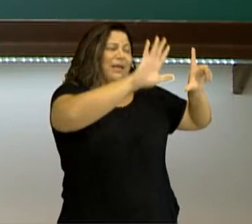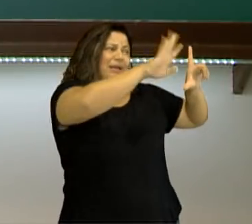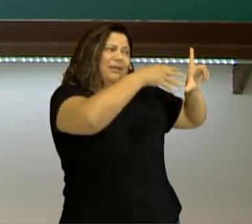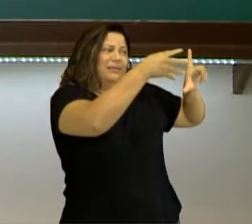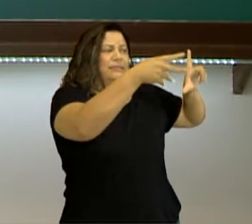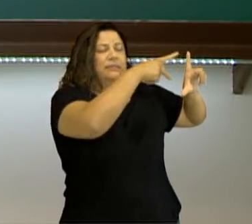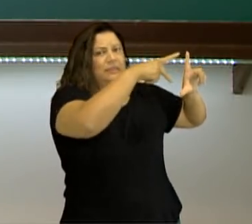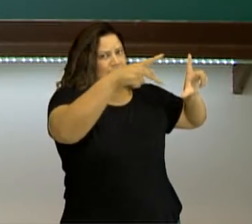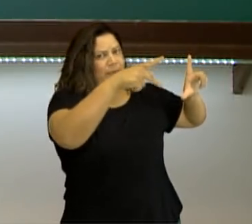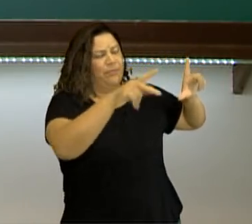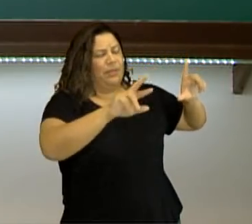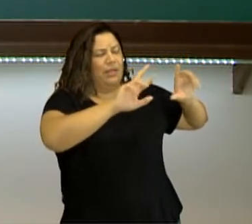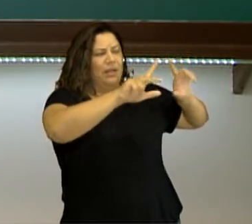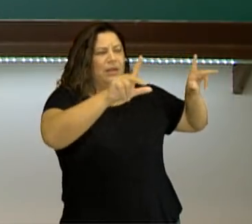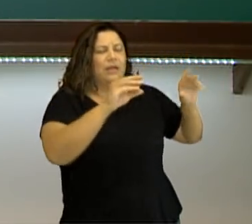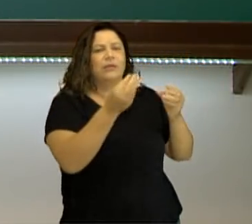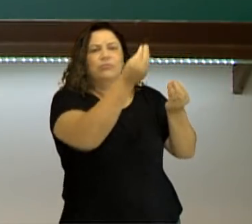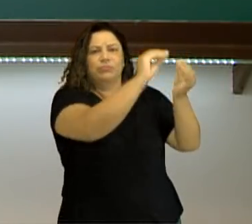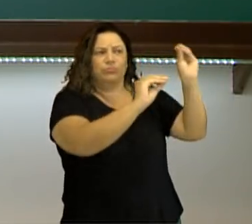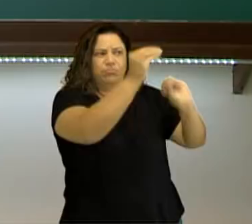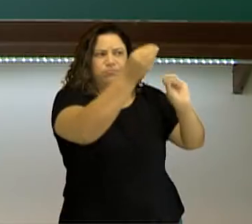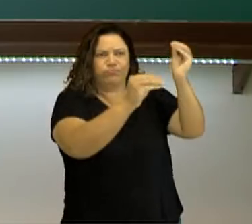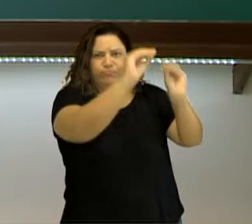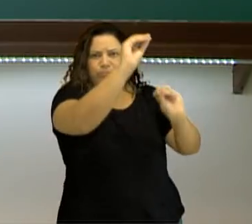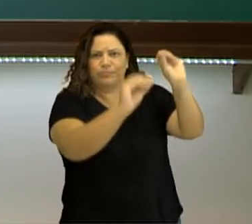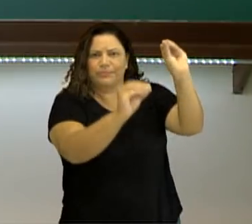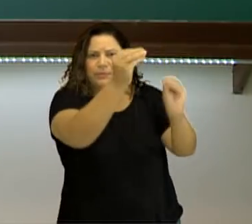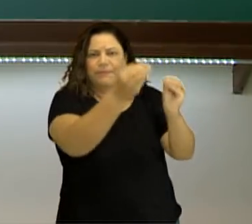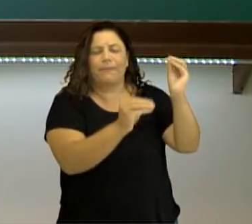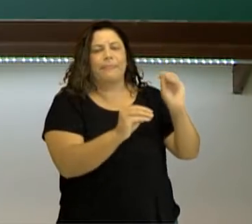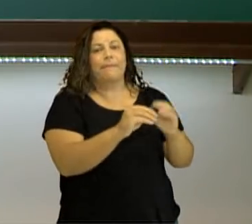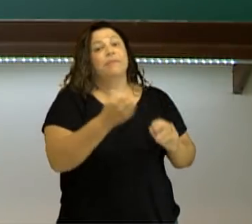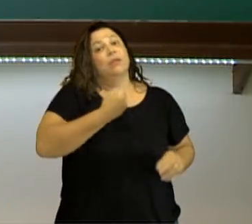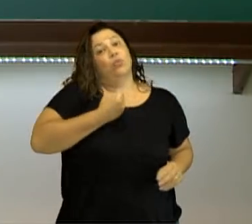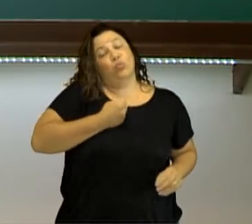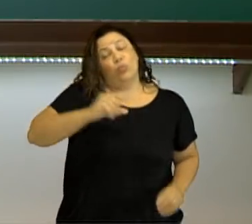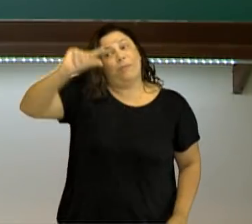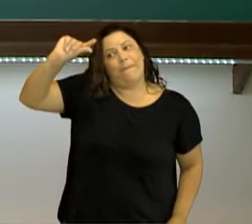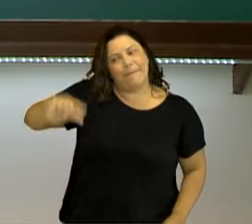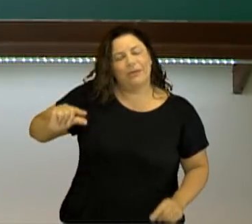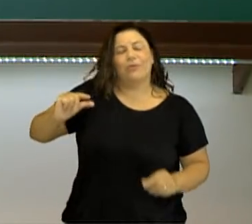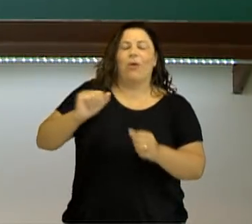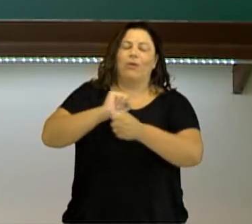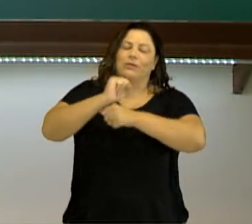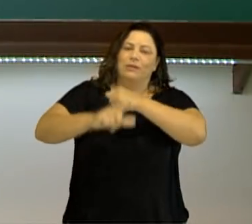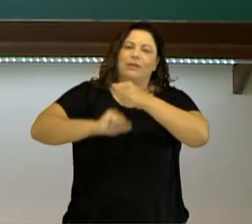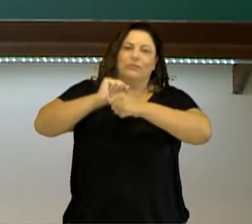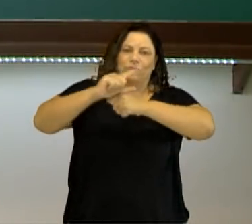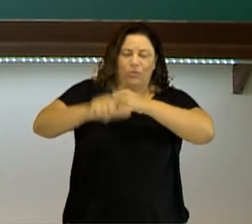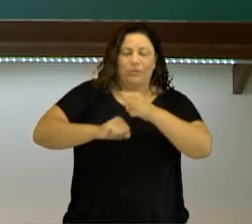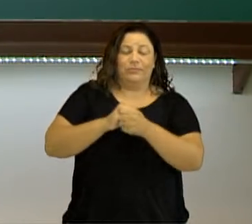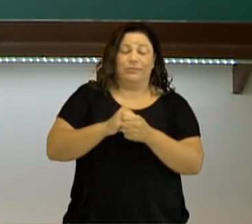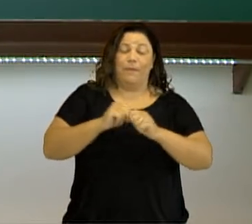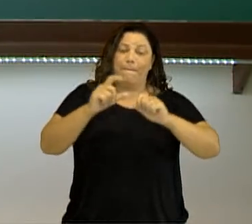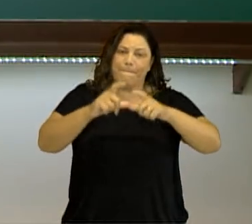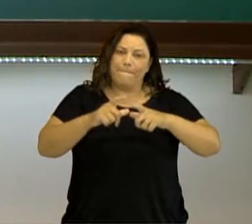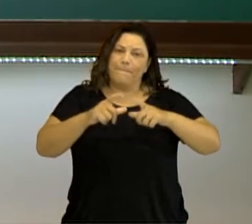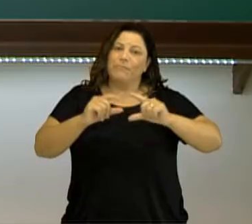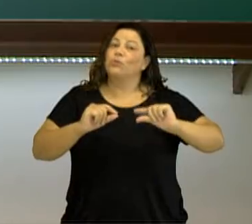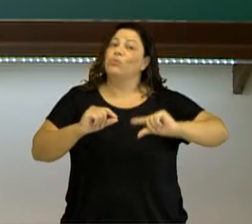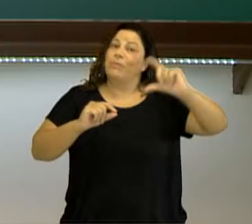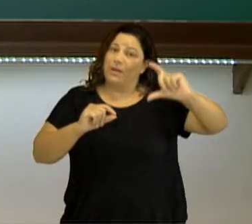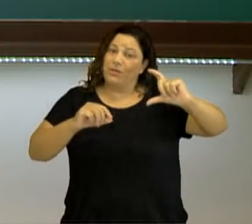em locais diferentes. É sempre entender, o número menor é o número atômico, o número maior é o número de massa, tá